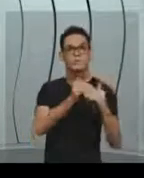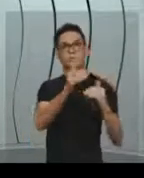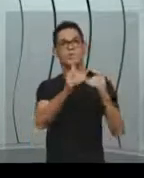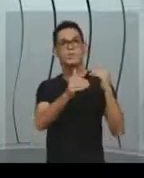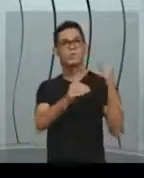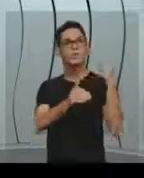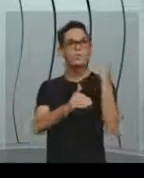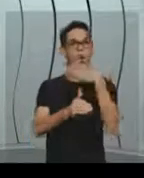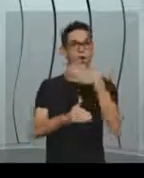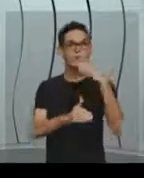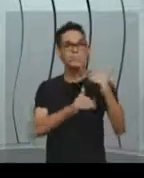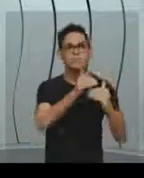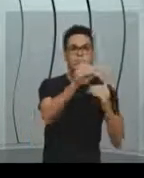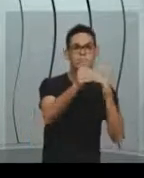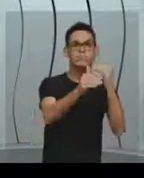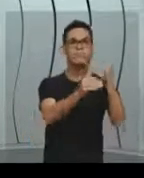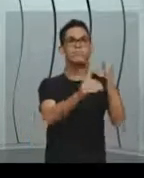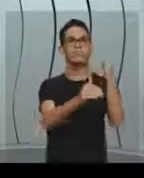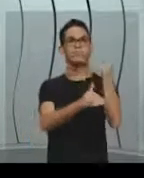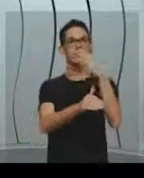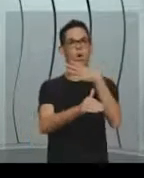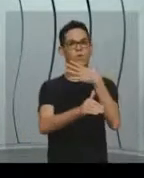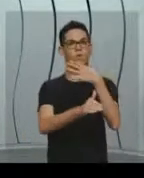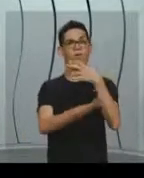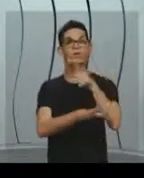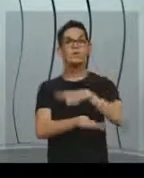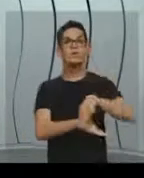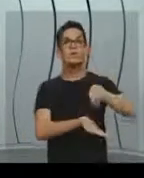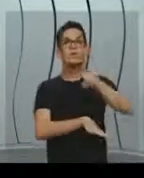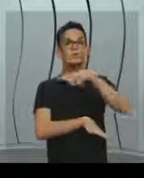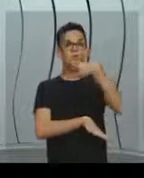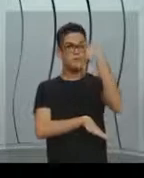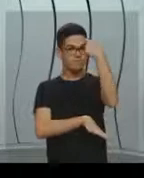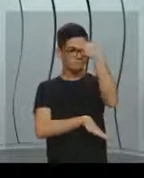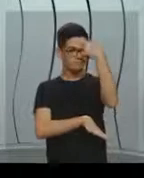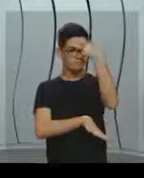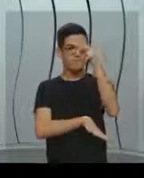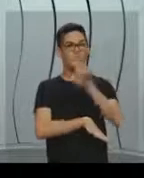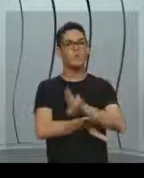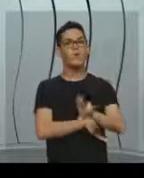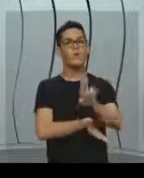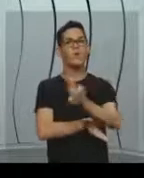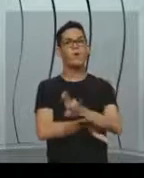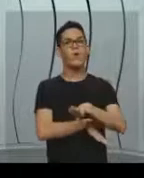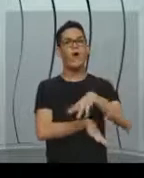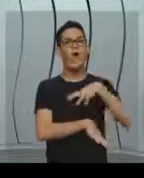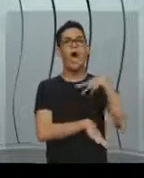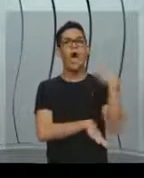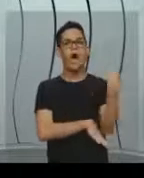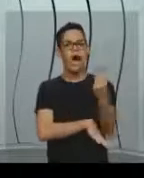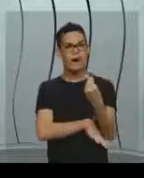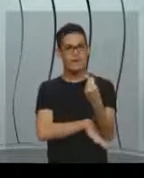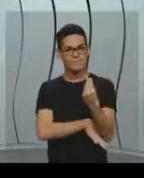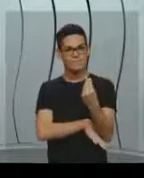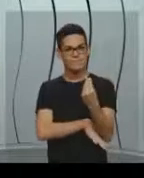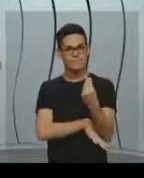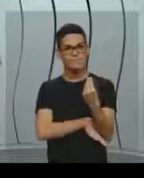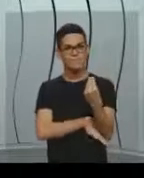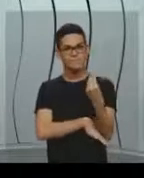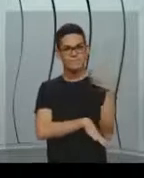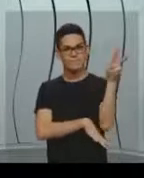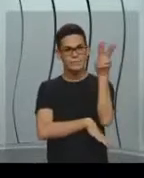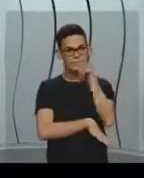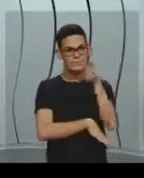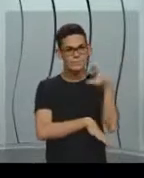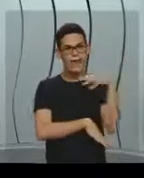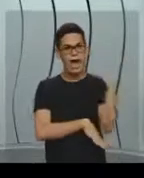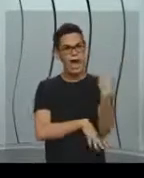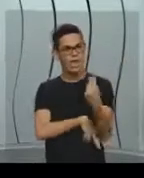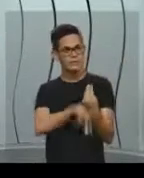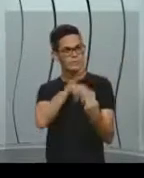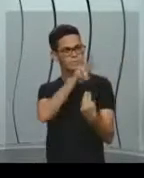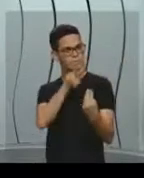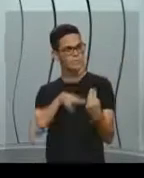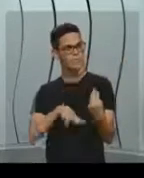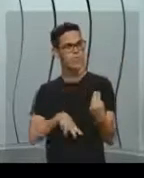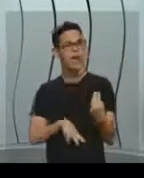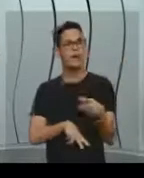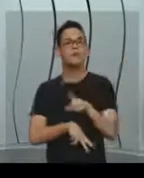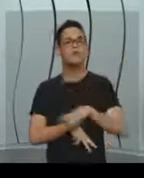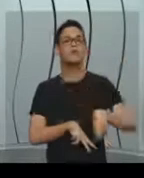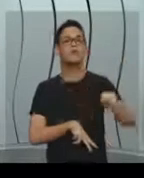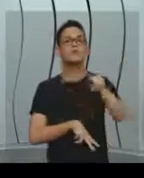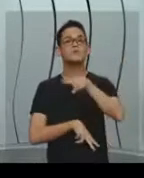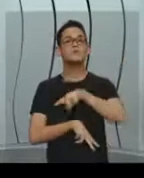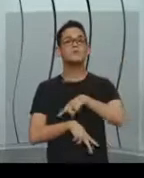nova maneira de pensar através das artes. Então, nós vamos pensar em artes visuais, né, que são as artes que nós